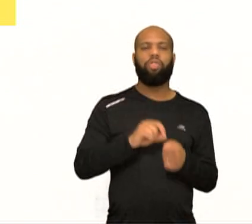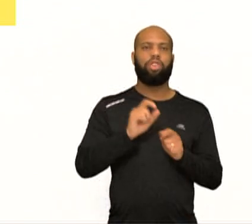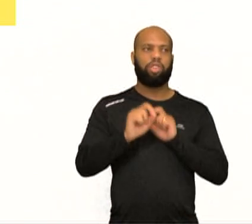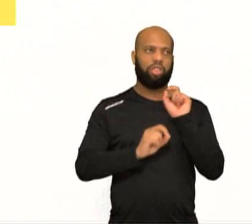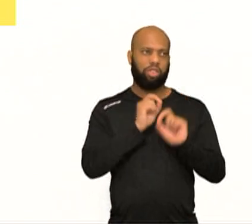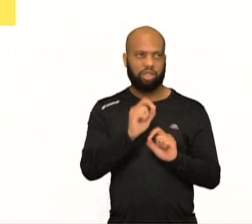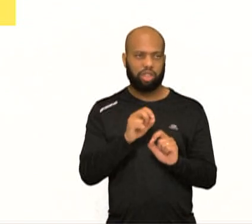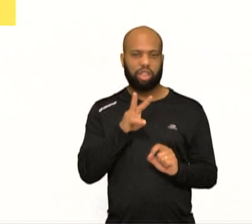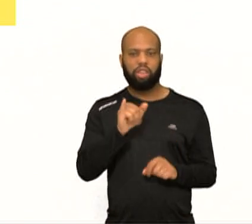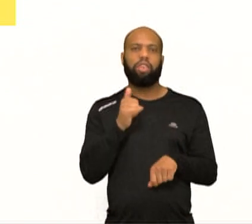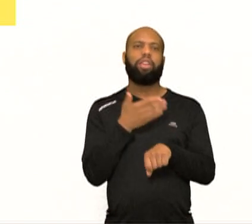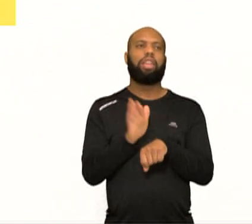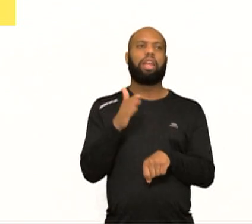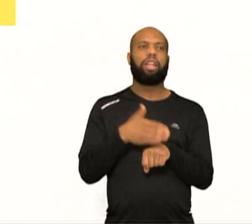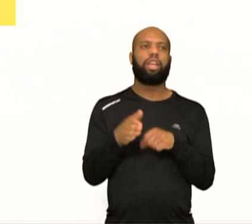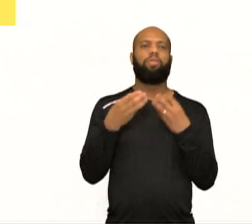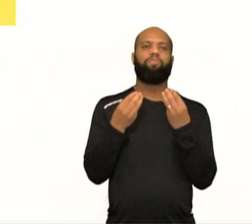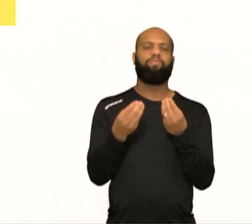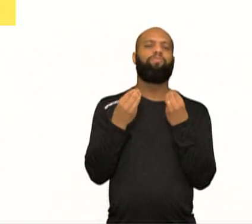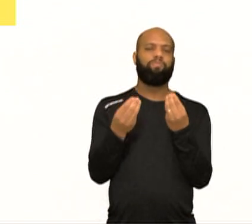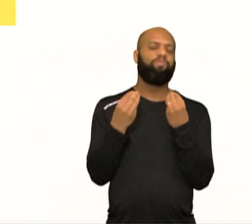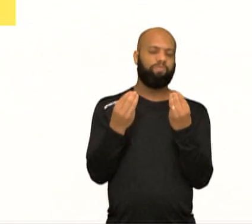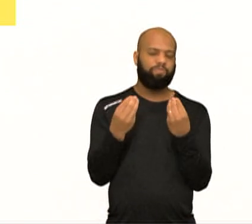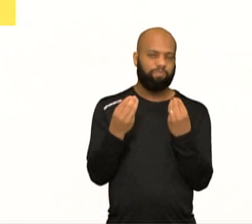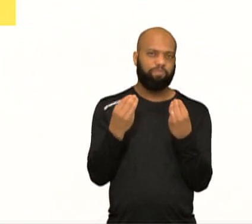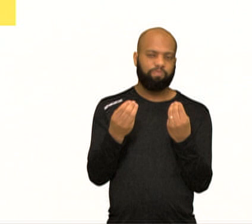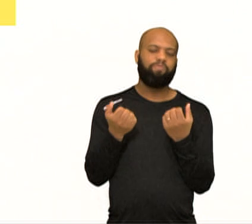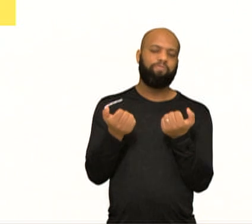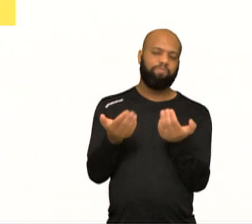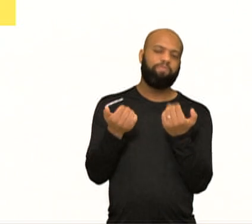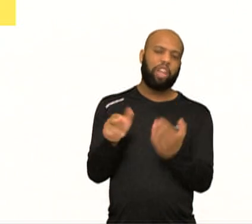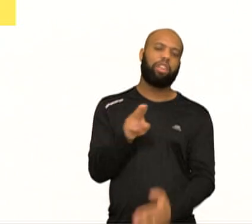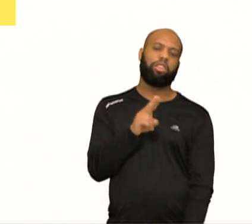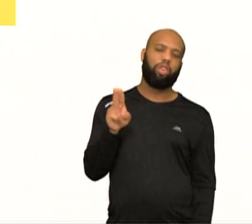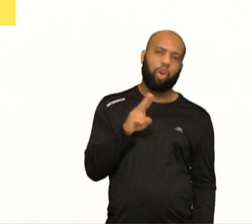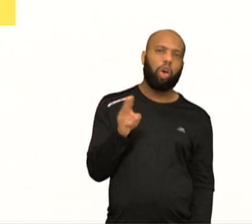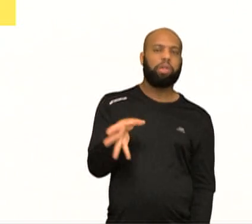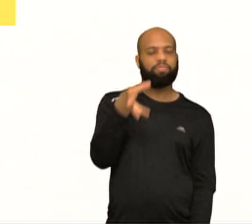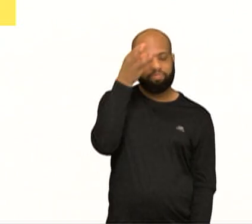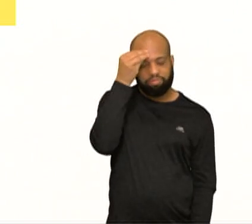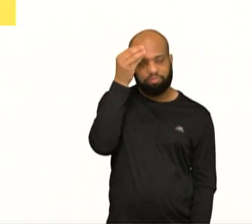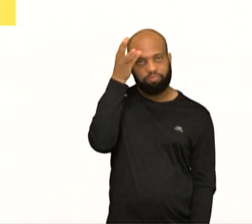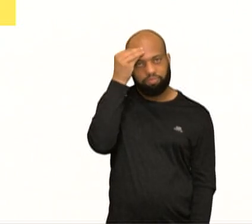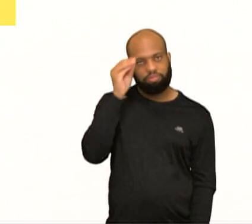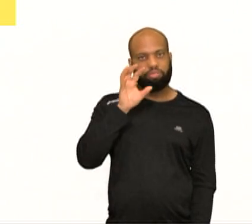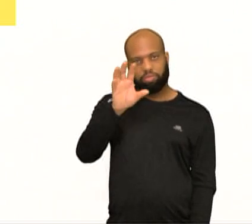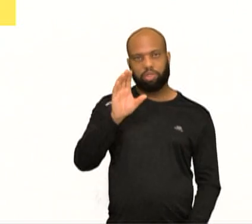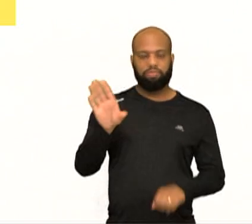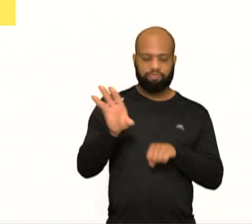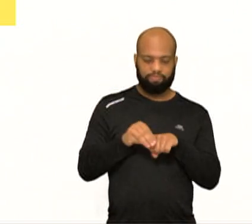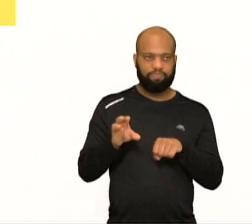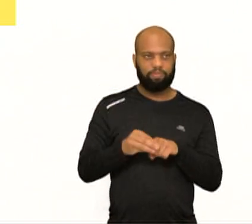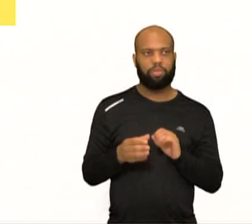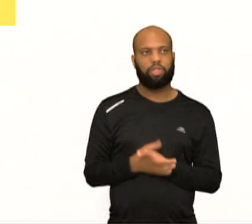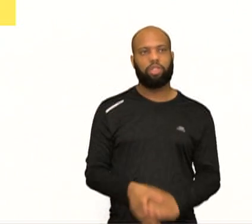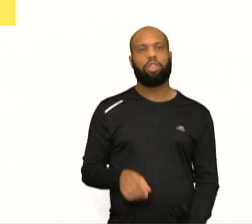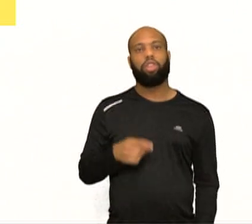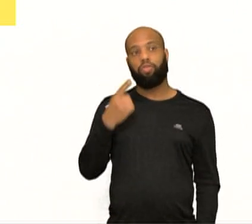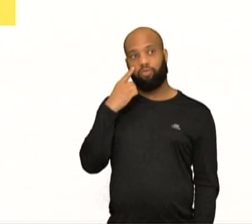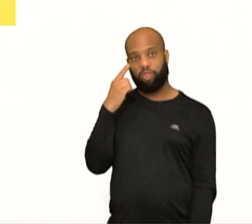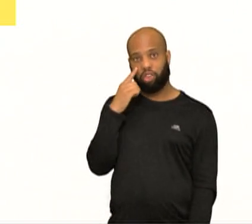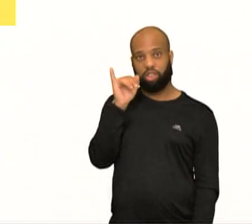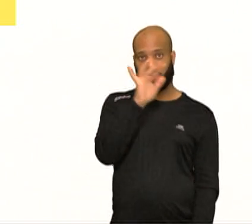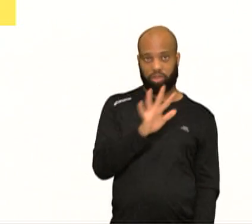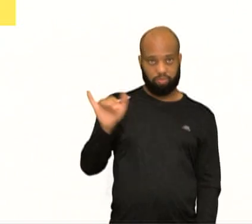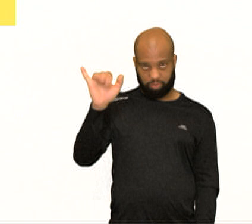possa treinar, sim, trabalhar, fixar este conhecimento. Você vai dar o